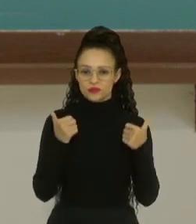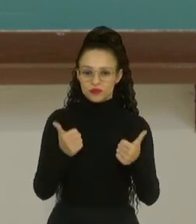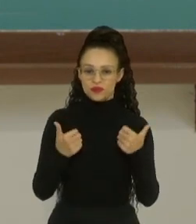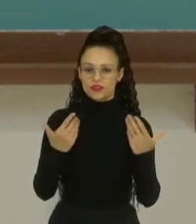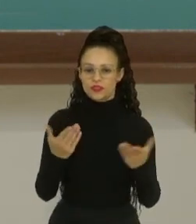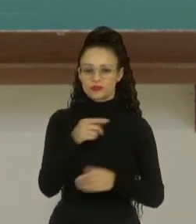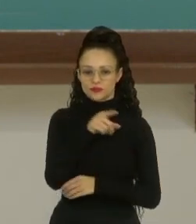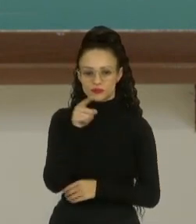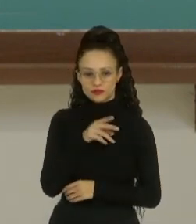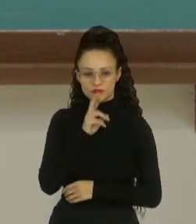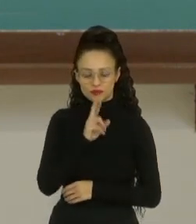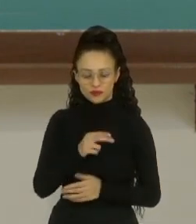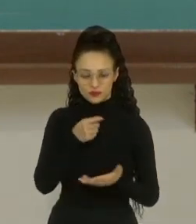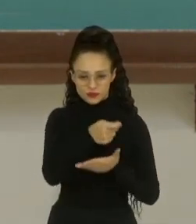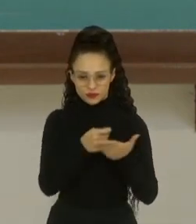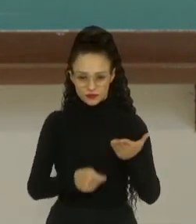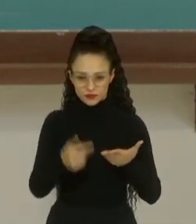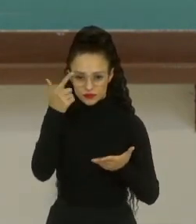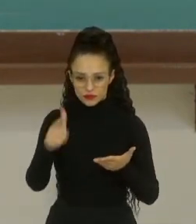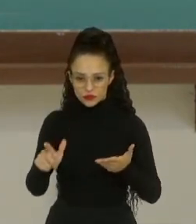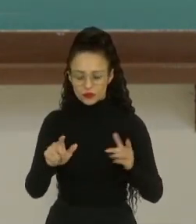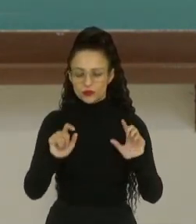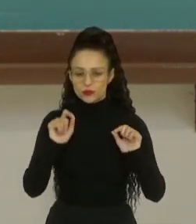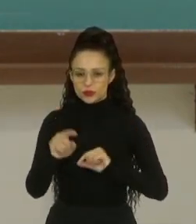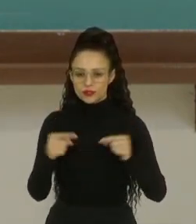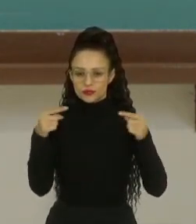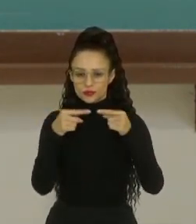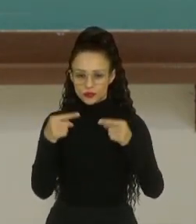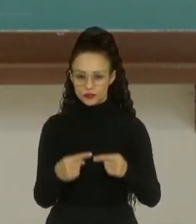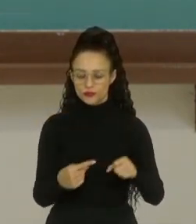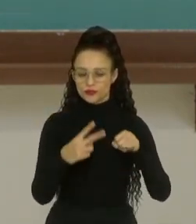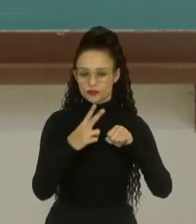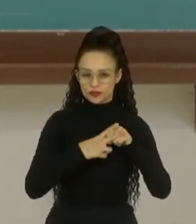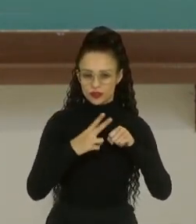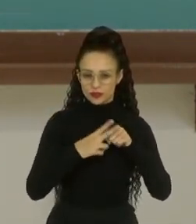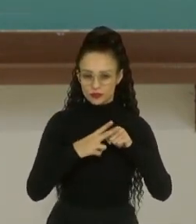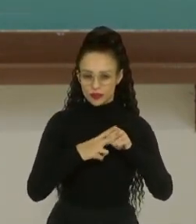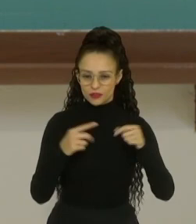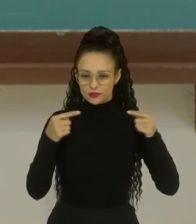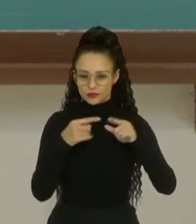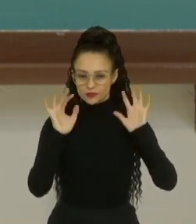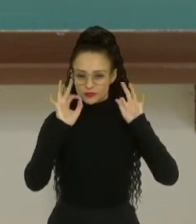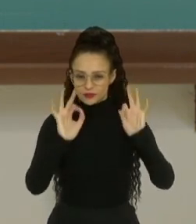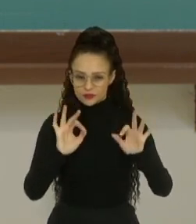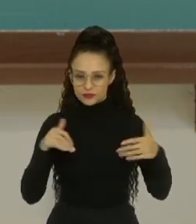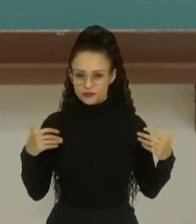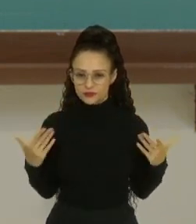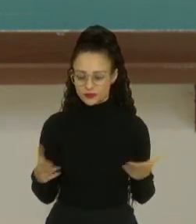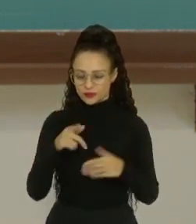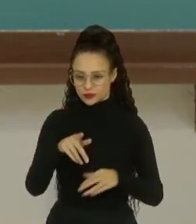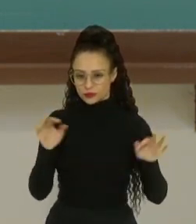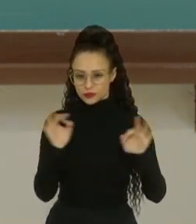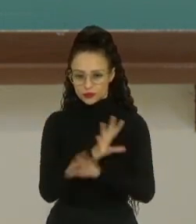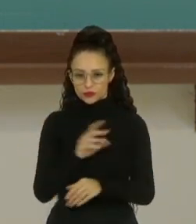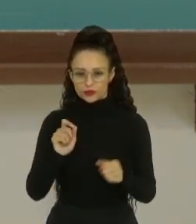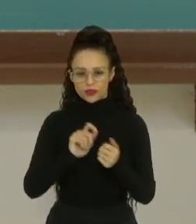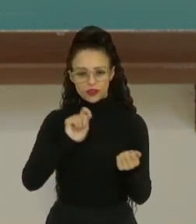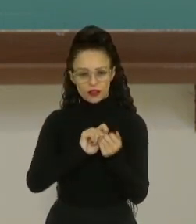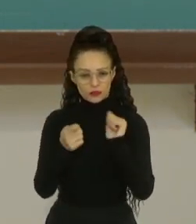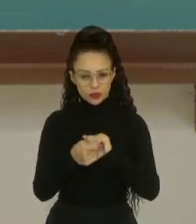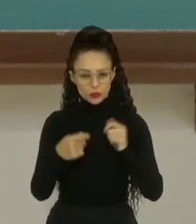Beleza, e aí, você reescreveu certinho, fazendo a concordância verbal adequadamente, fez ali as